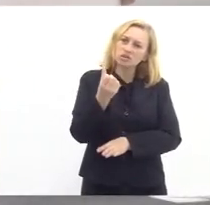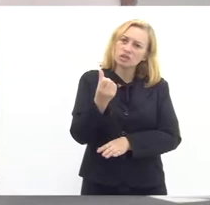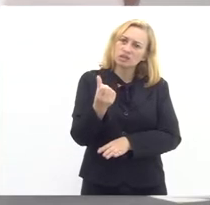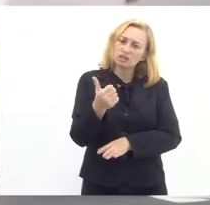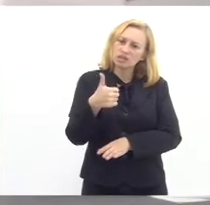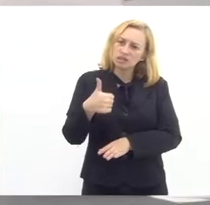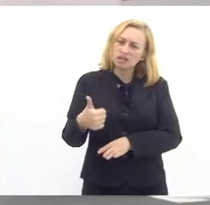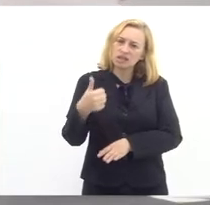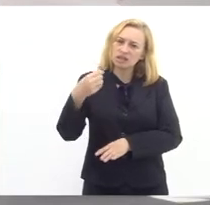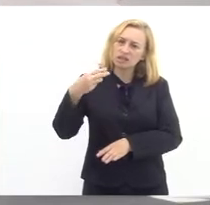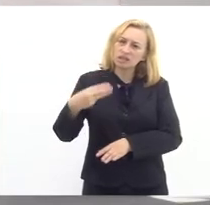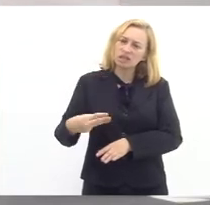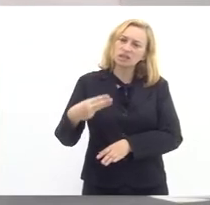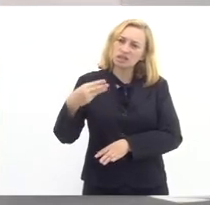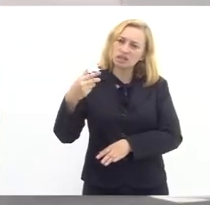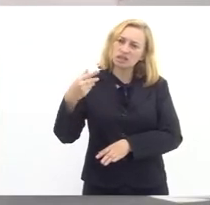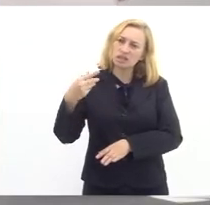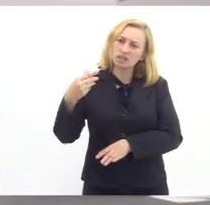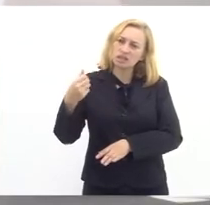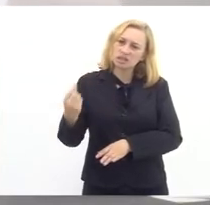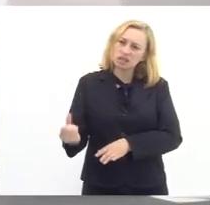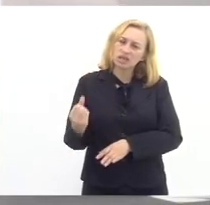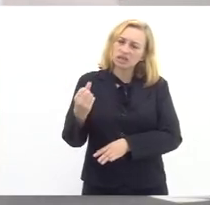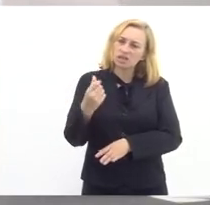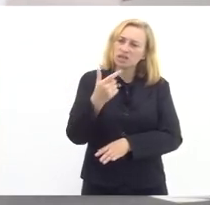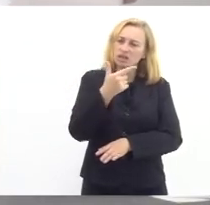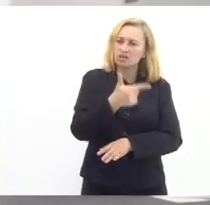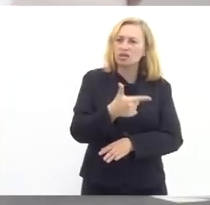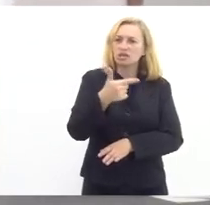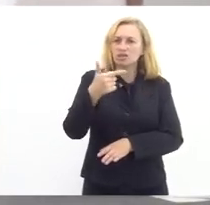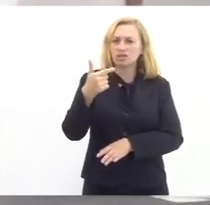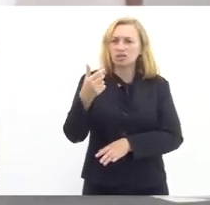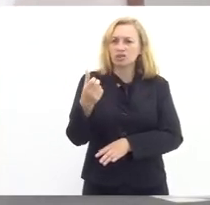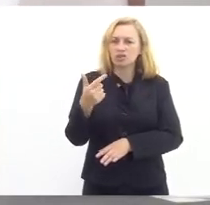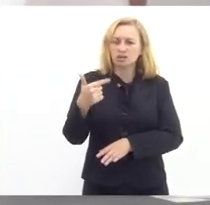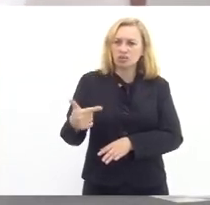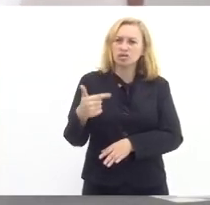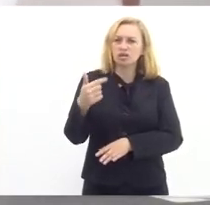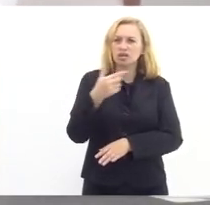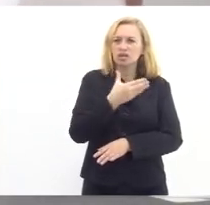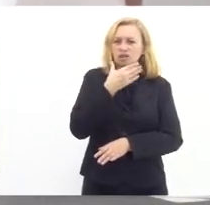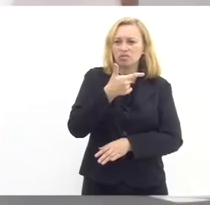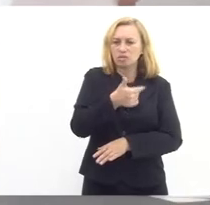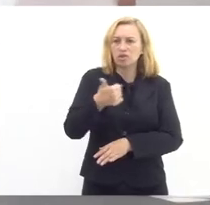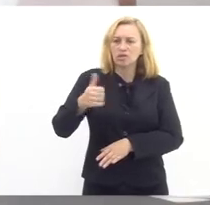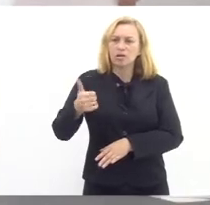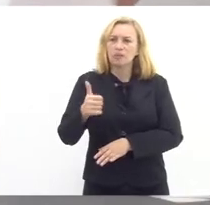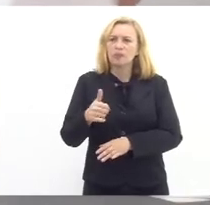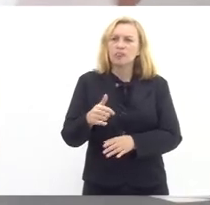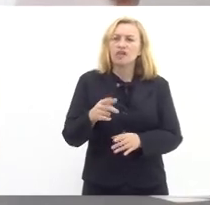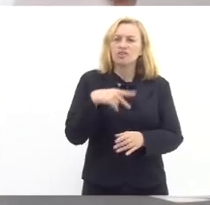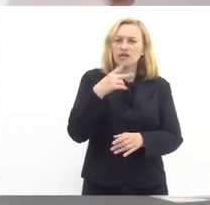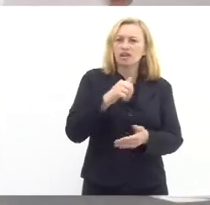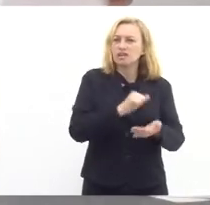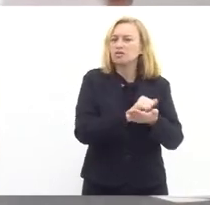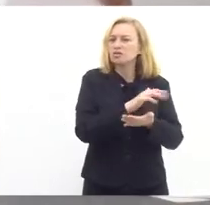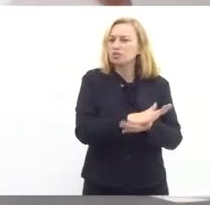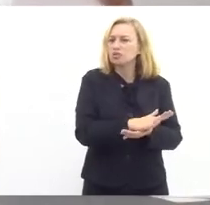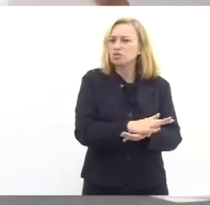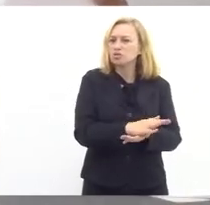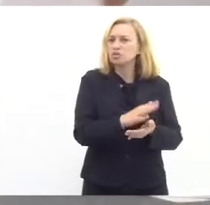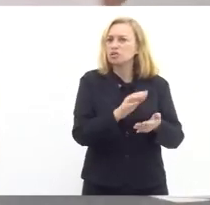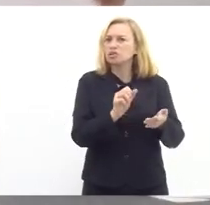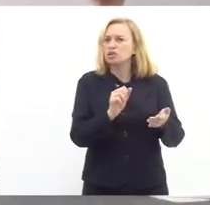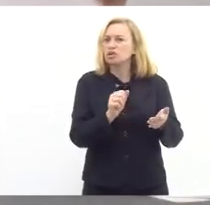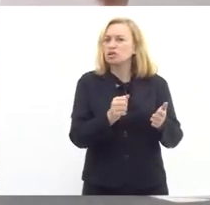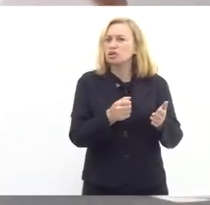6.136, 28 de dezembro de 2011, que já trata, que dispõe sobre a exclusão das multas e parte dos juros relativos aos débitos